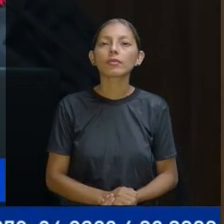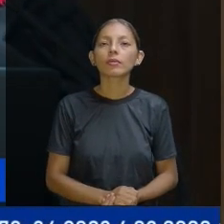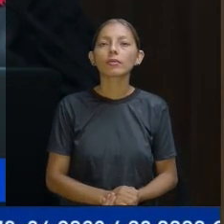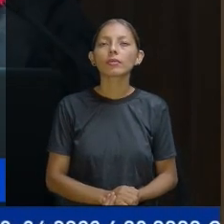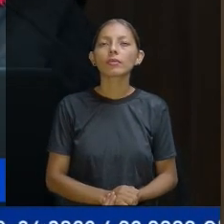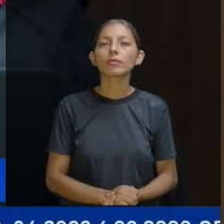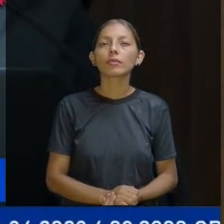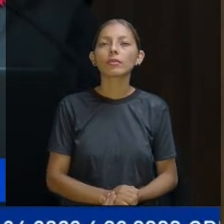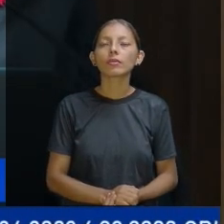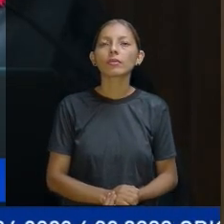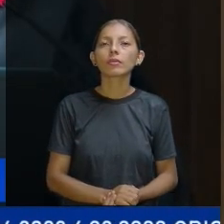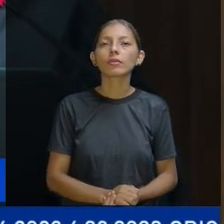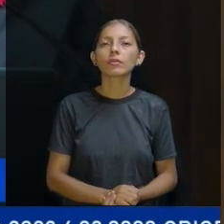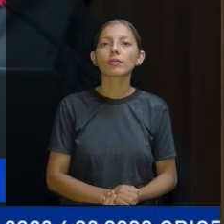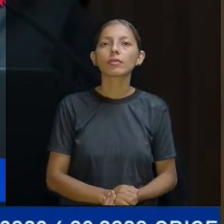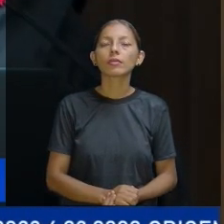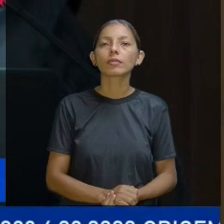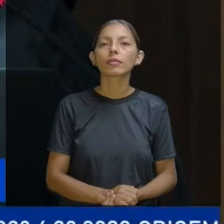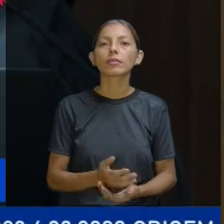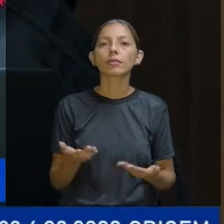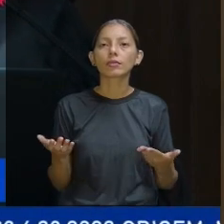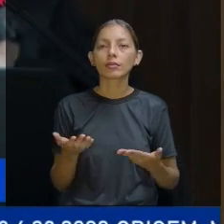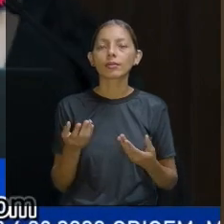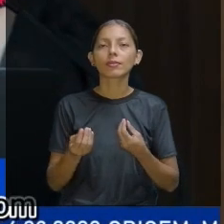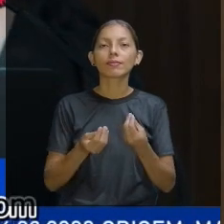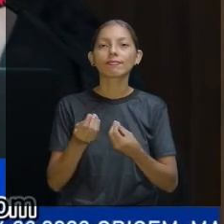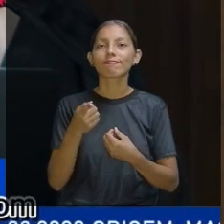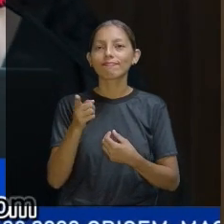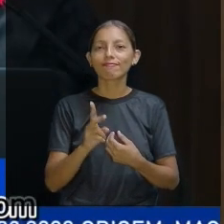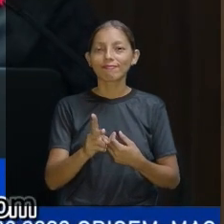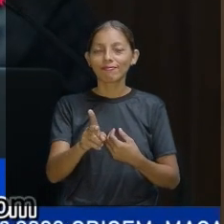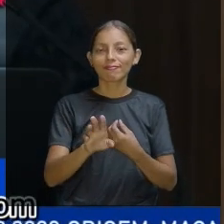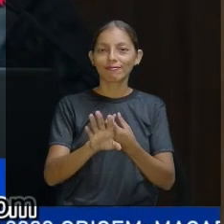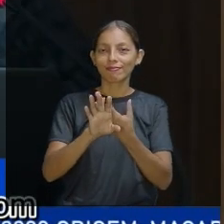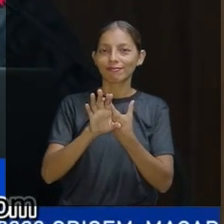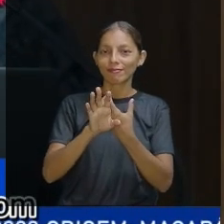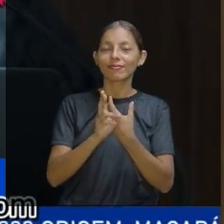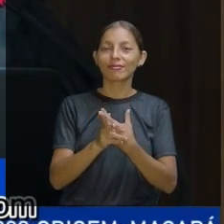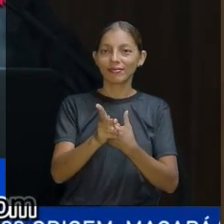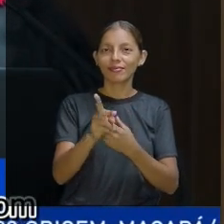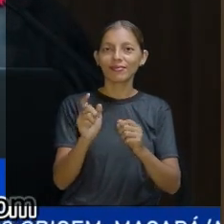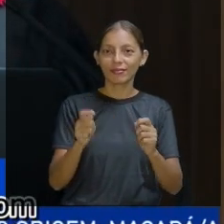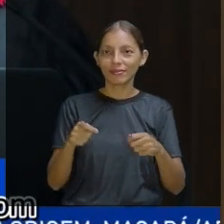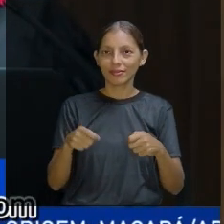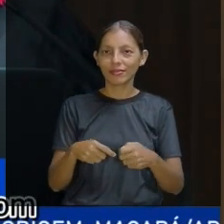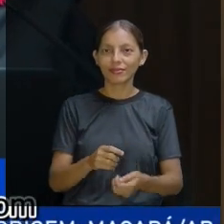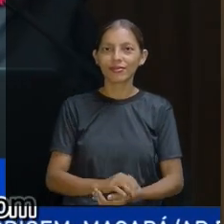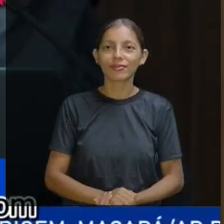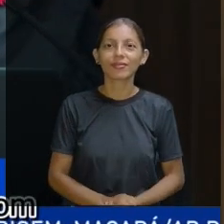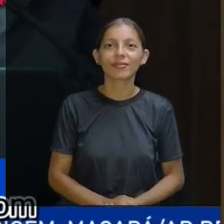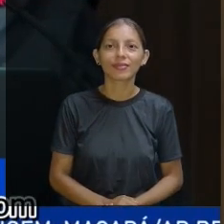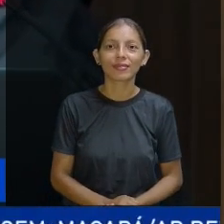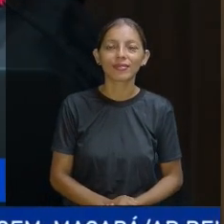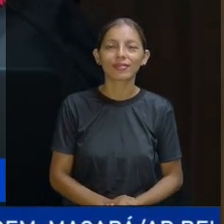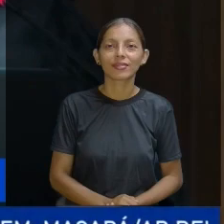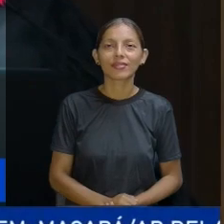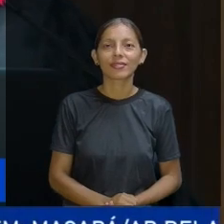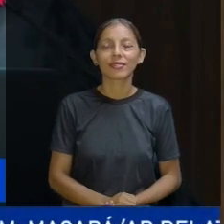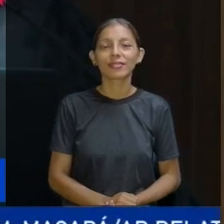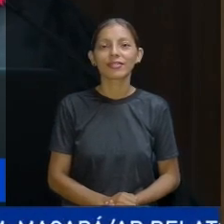Vossa Excelência vai continuar, está vinculado nesse processo, fica conosco. É bom conversar também lá com o Navarro e com o Diogo para saber a preocupação do Navarro,